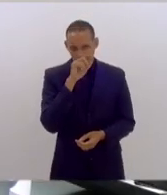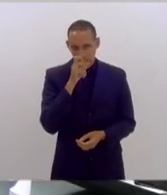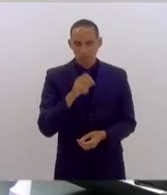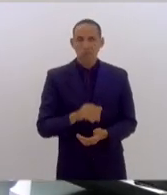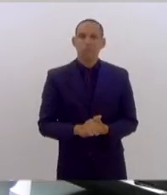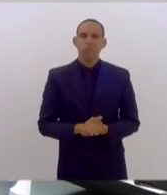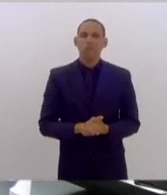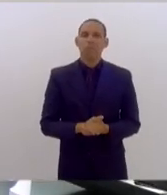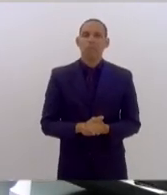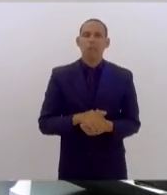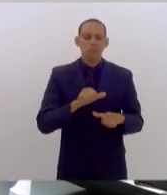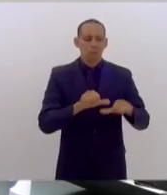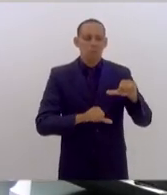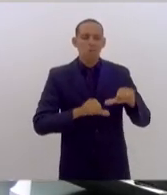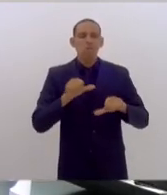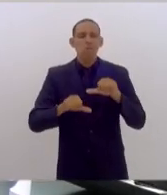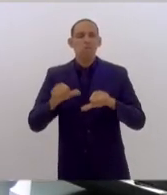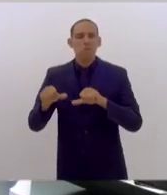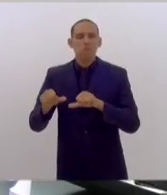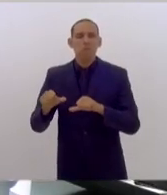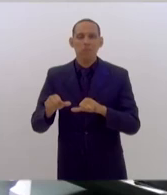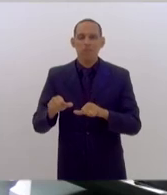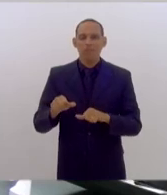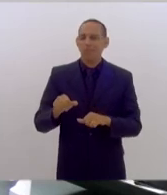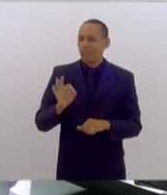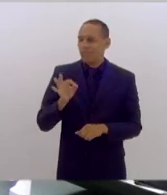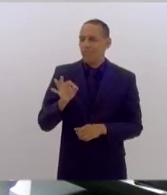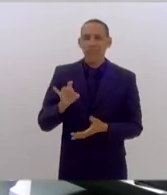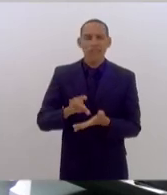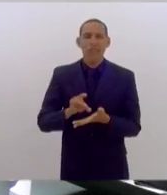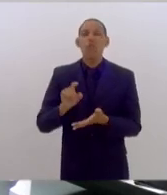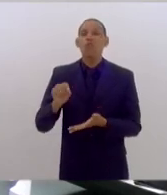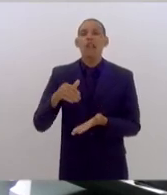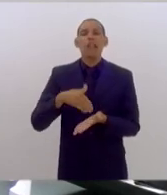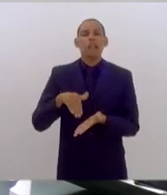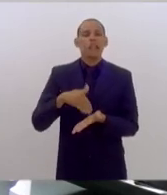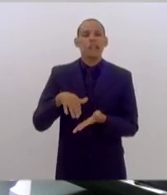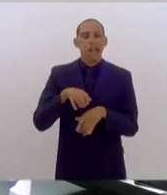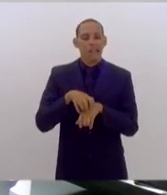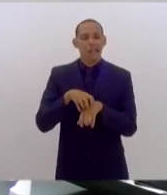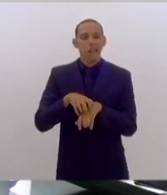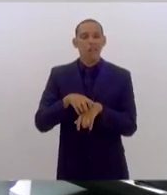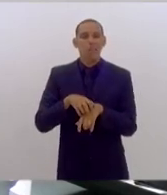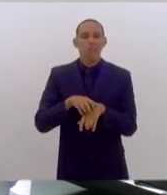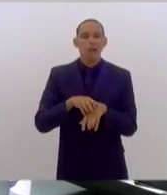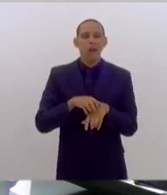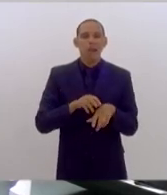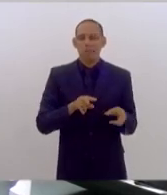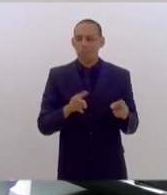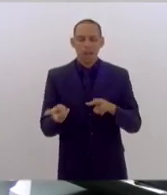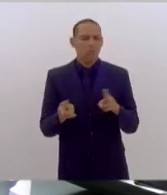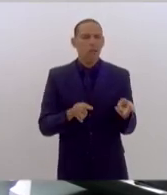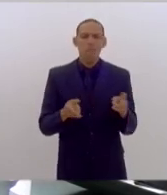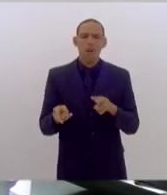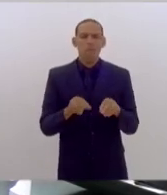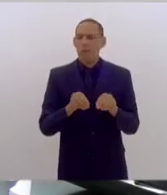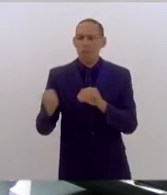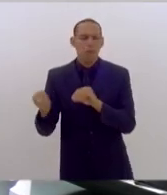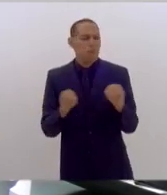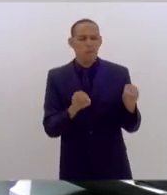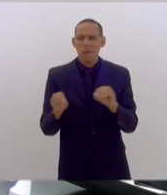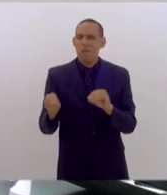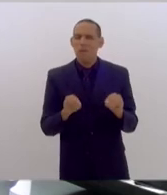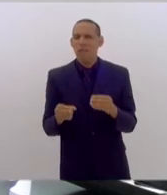da oscilação da alternância dos Paulo esse verdadeiro Zig Zag na Secretaria de estágio a alternância absurda e